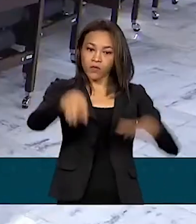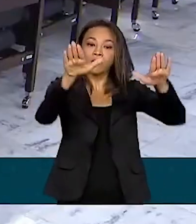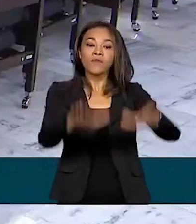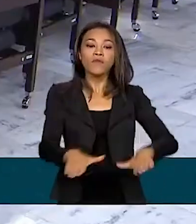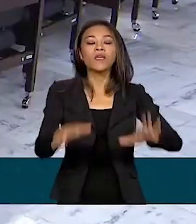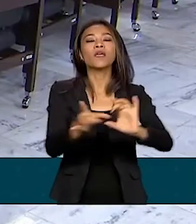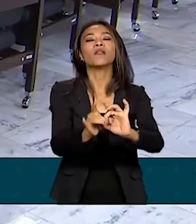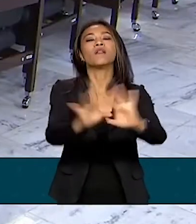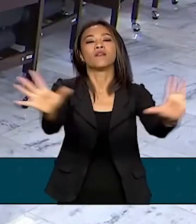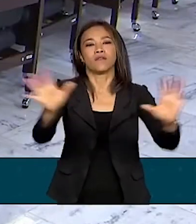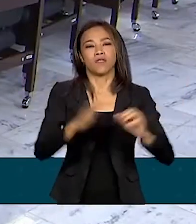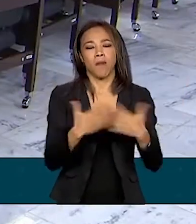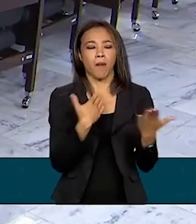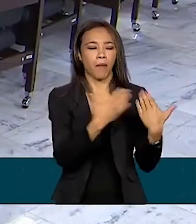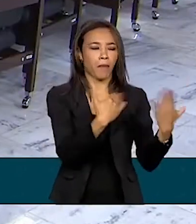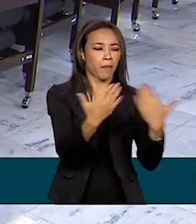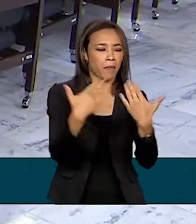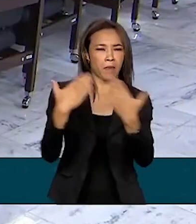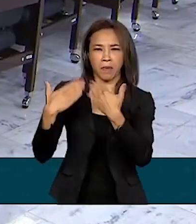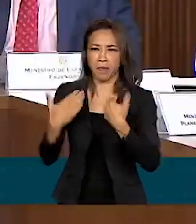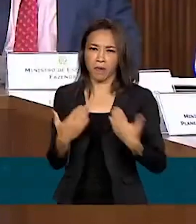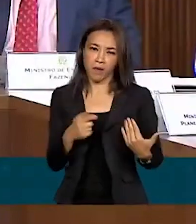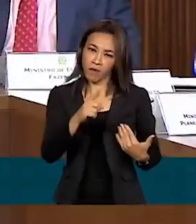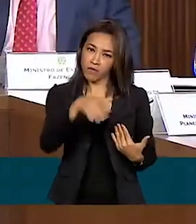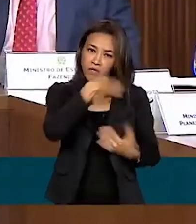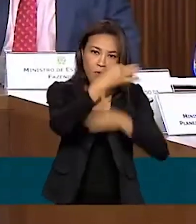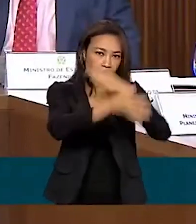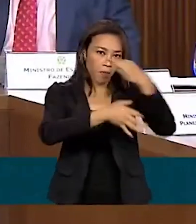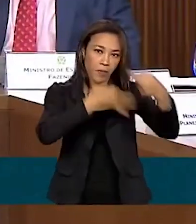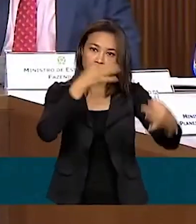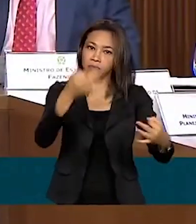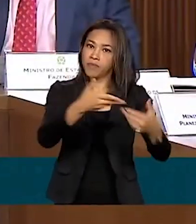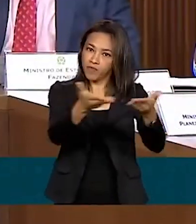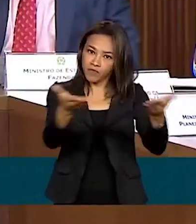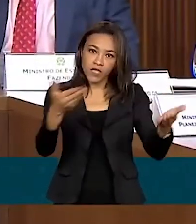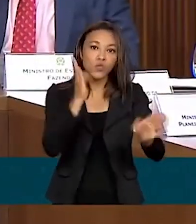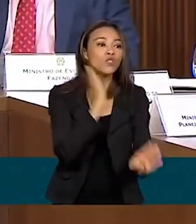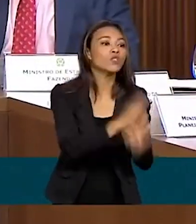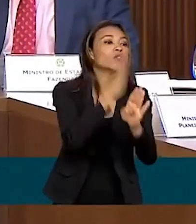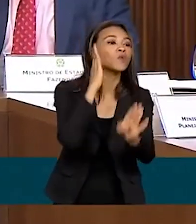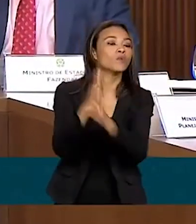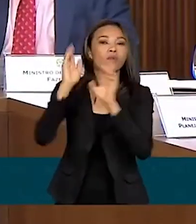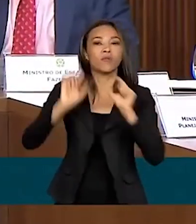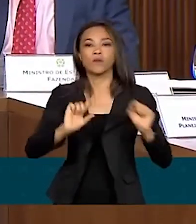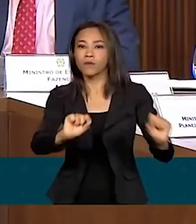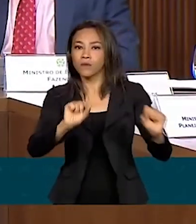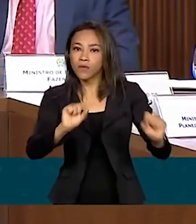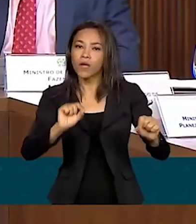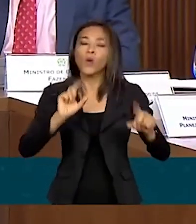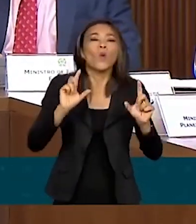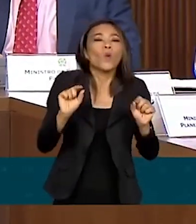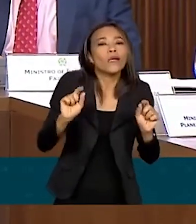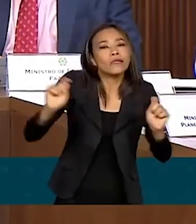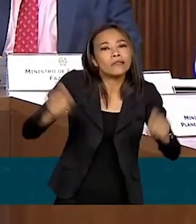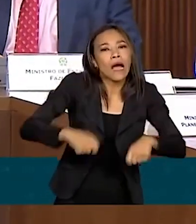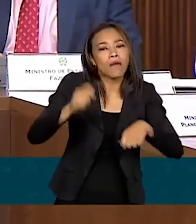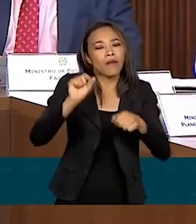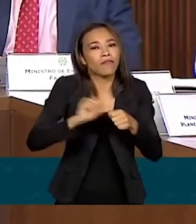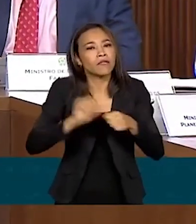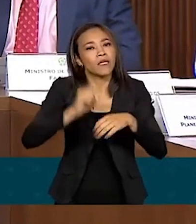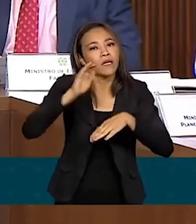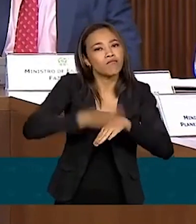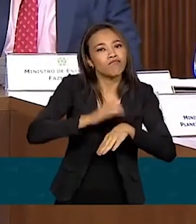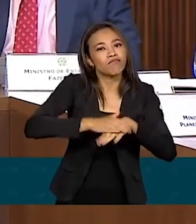vontade, não apenas para dizer o que vocês já descobriram, o que vocês acham que já pode fazer, o que nós já podemos dizer que a gente